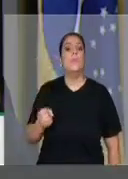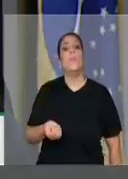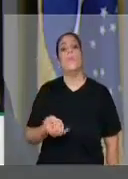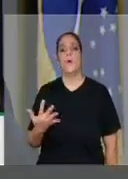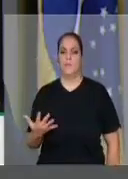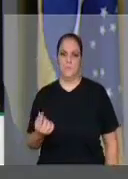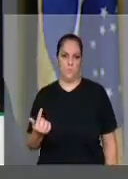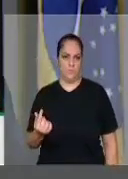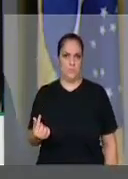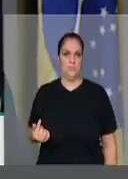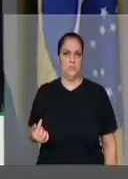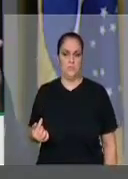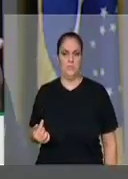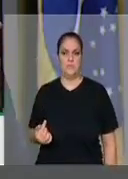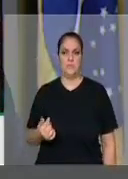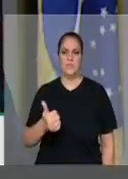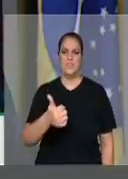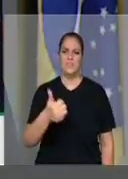dos números.